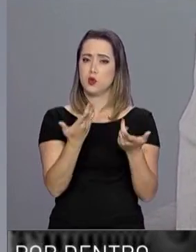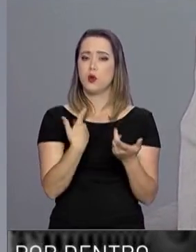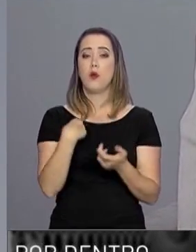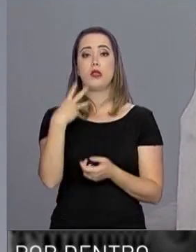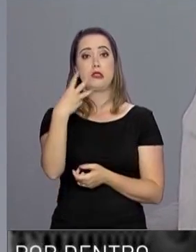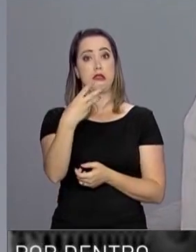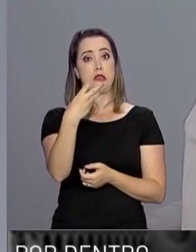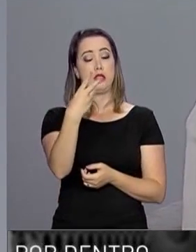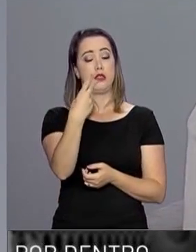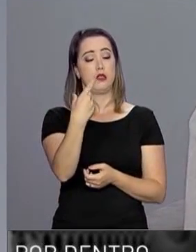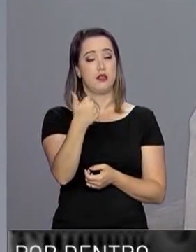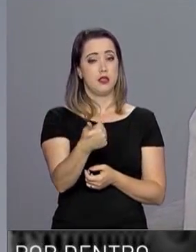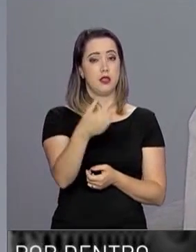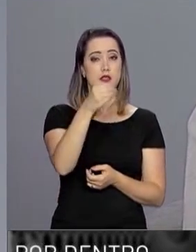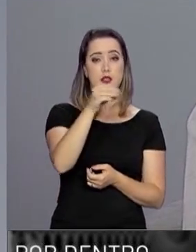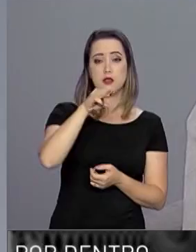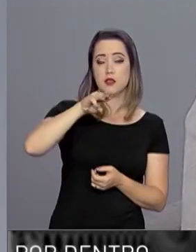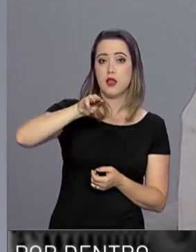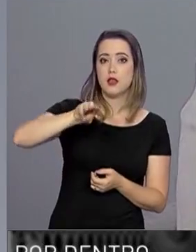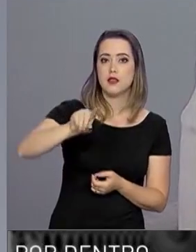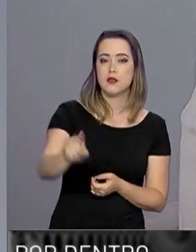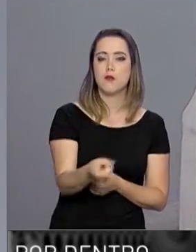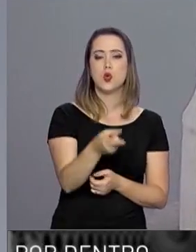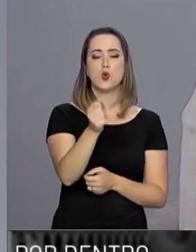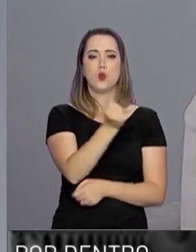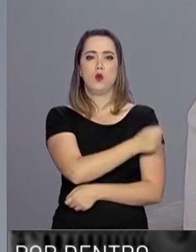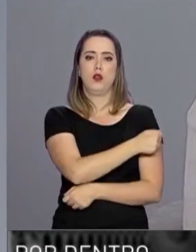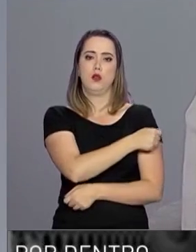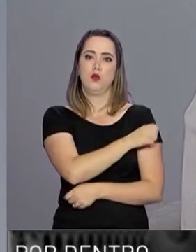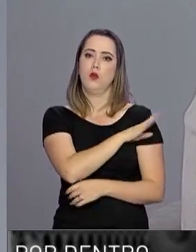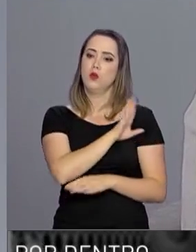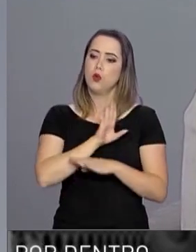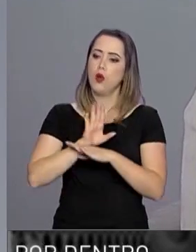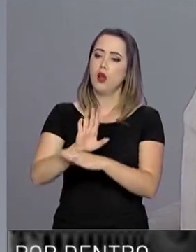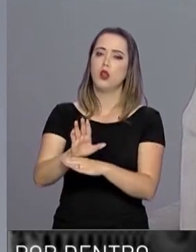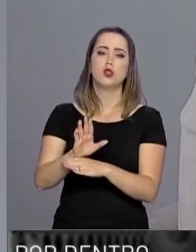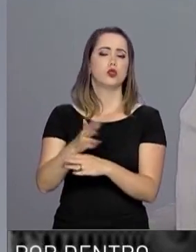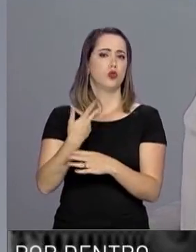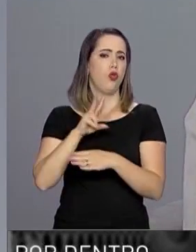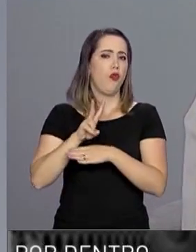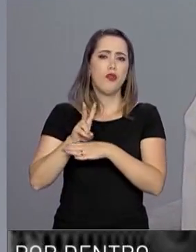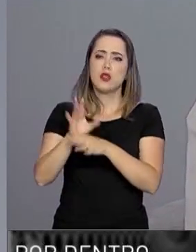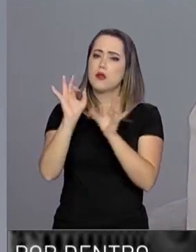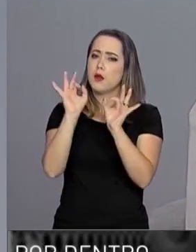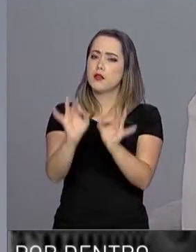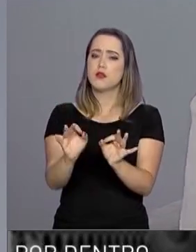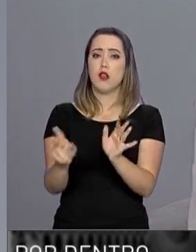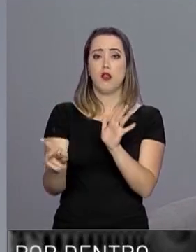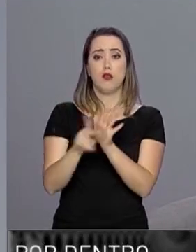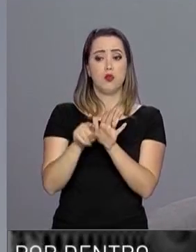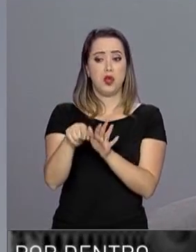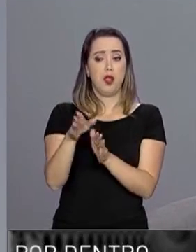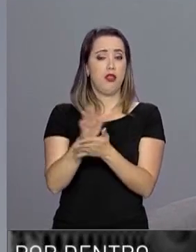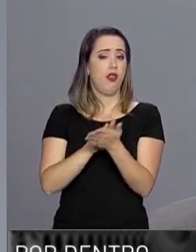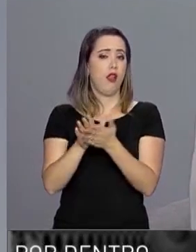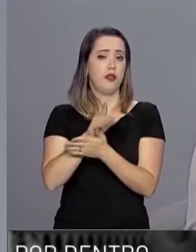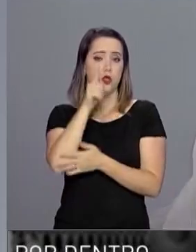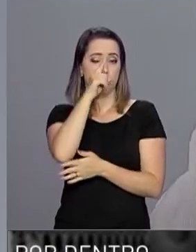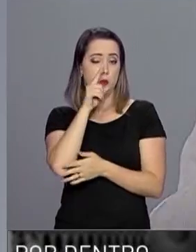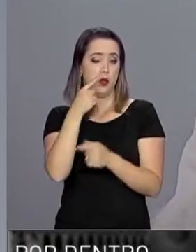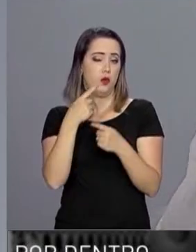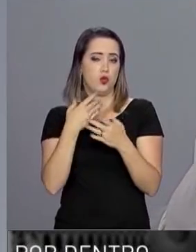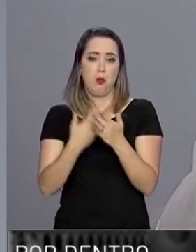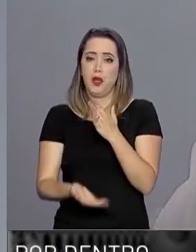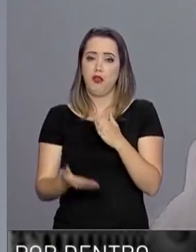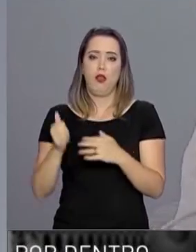serão atendidos neste ano, por exemplo, com sustentabilidade, sem colocar em risco o próprio aluno que talvez perca a bolsa se a